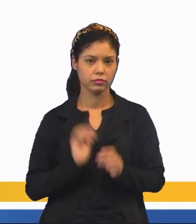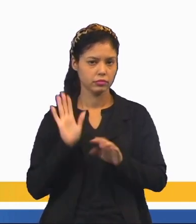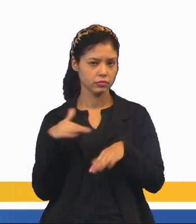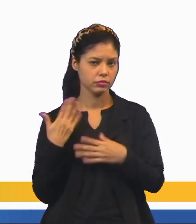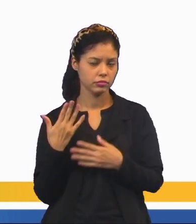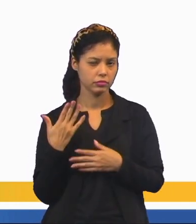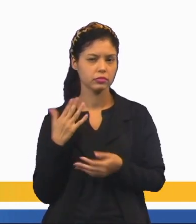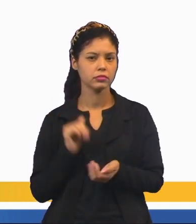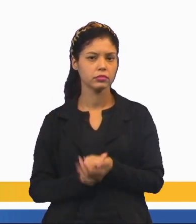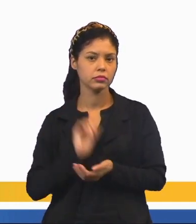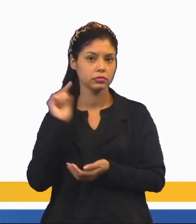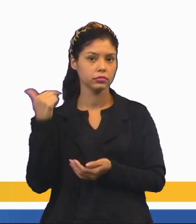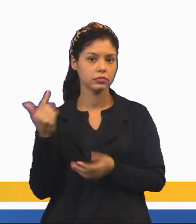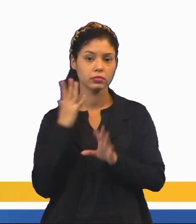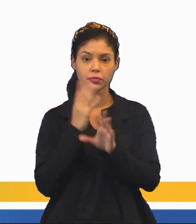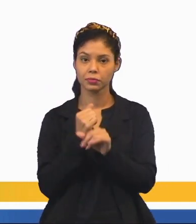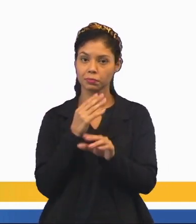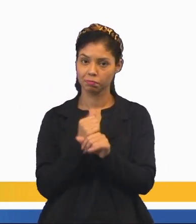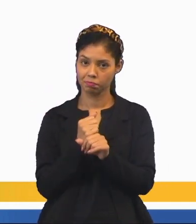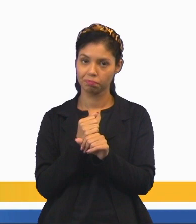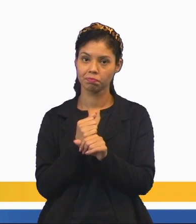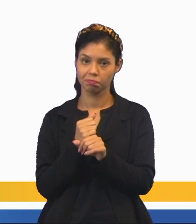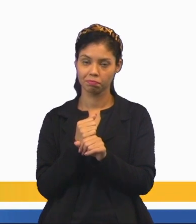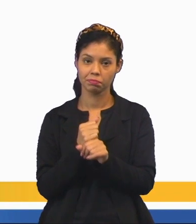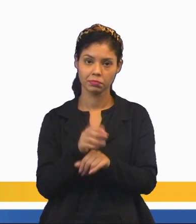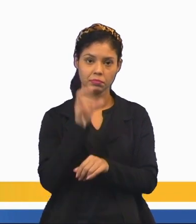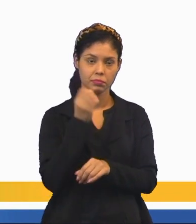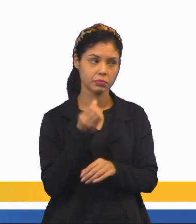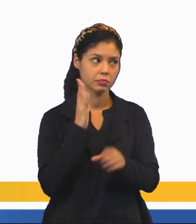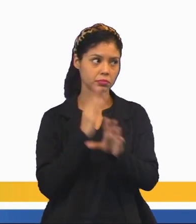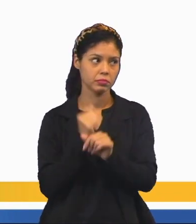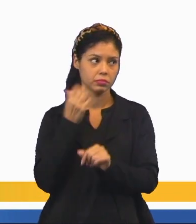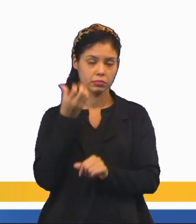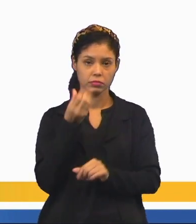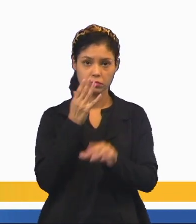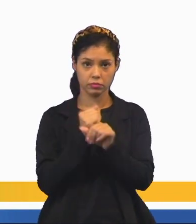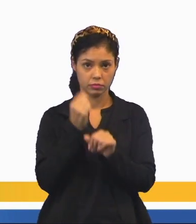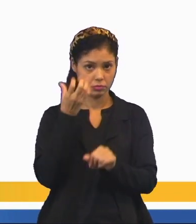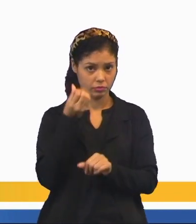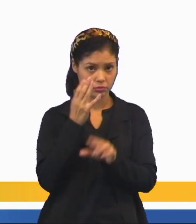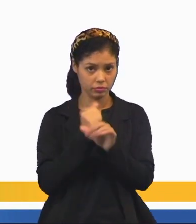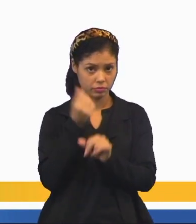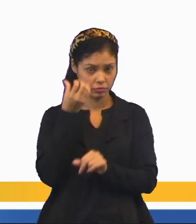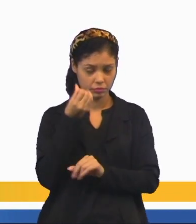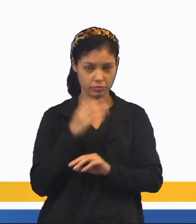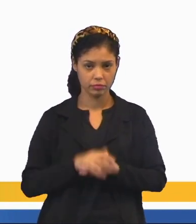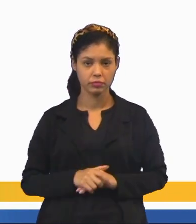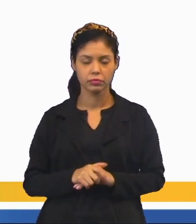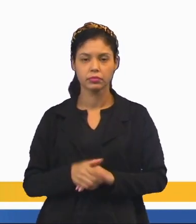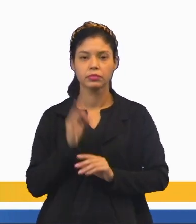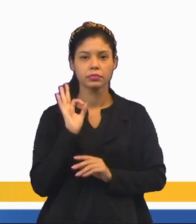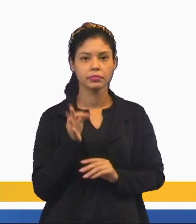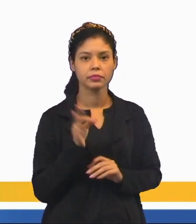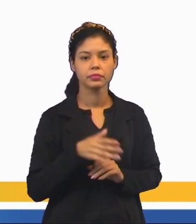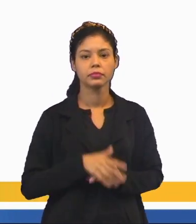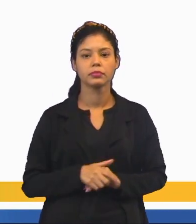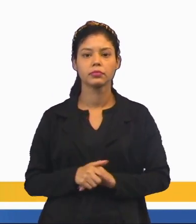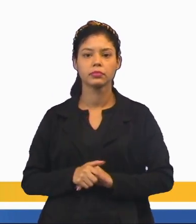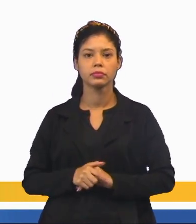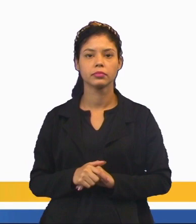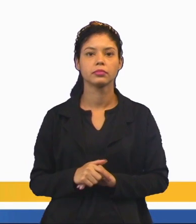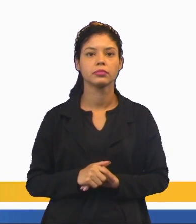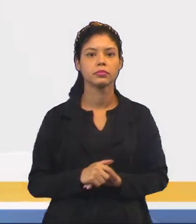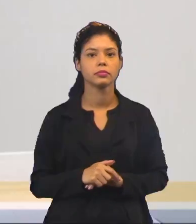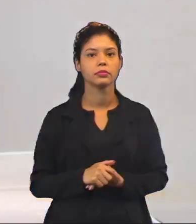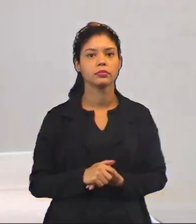o perímetro, eu vou apenas somar os lados. Vou somar 6 mais 6 mais 6 mais 6. Certinho? Vem